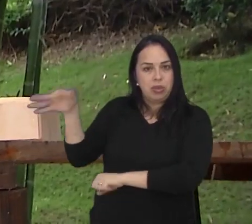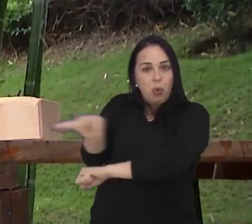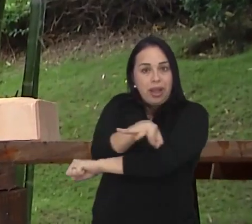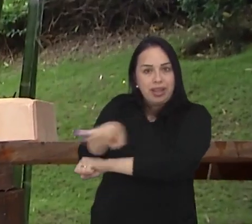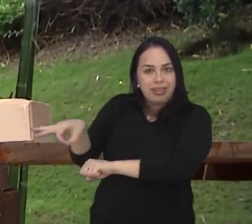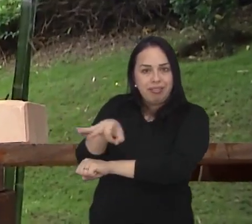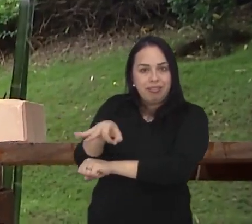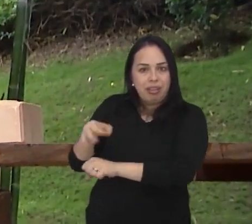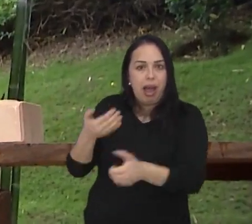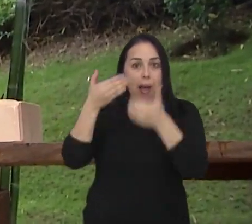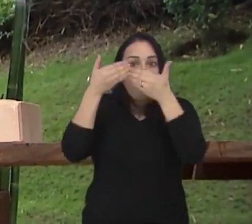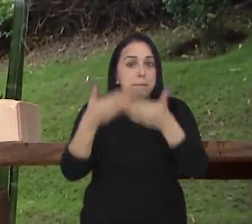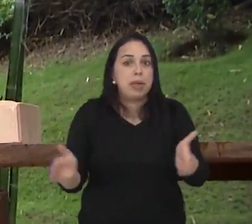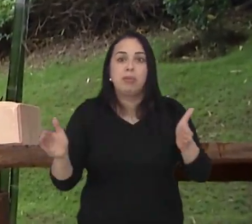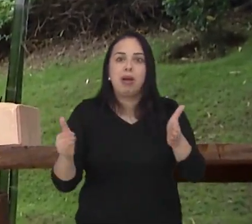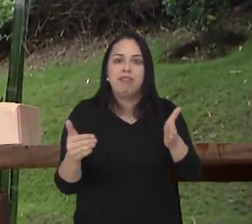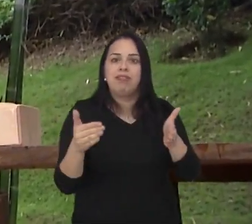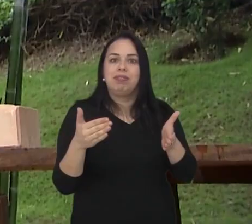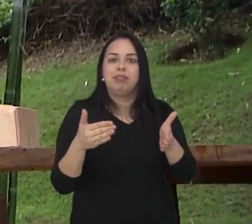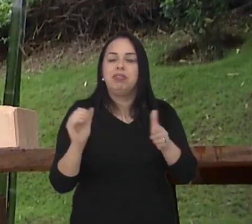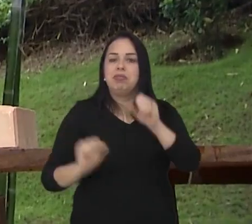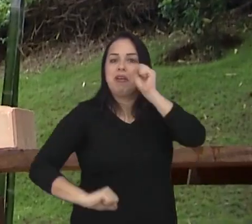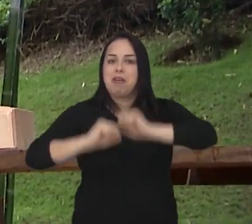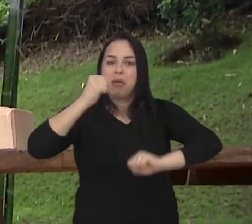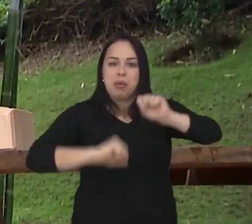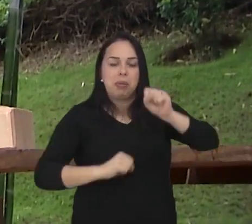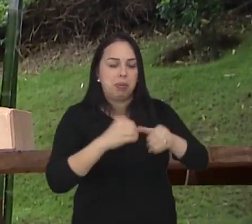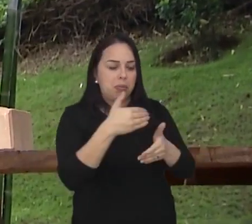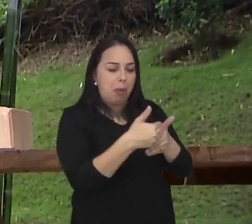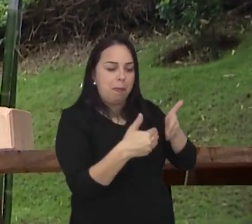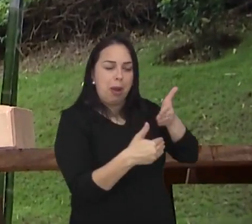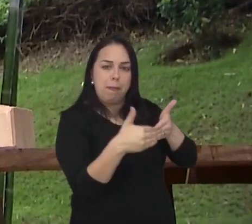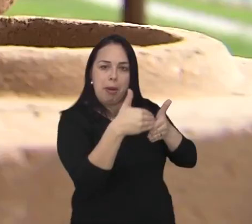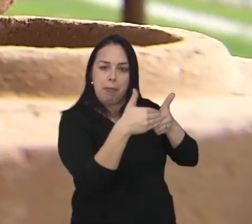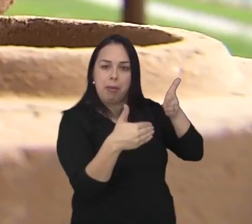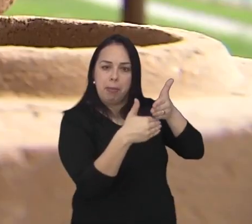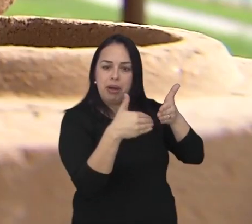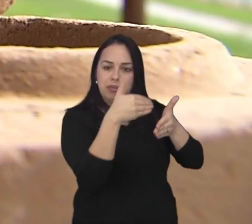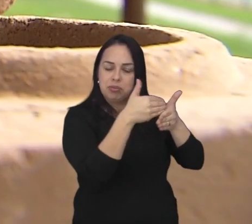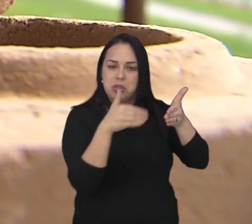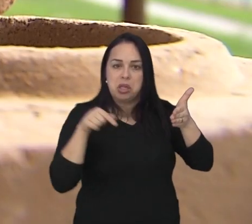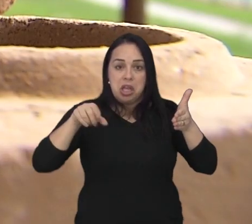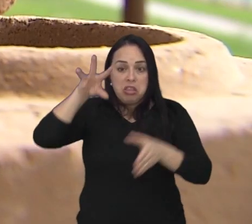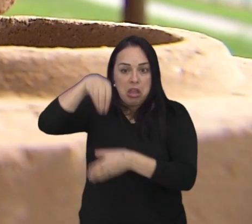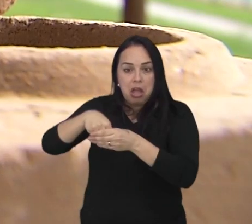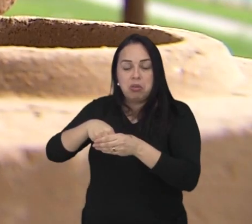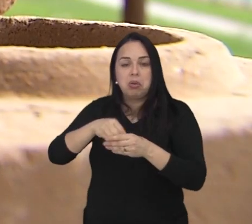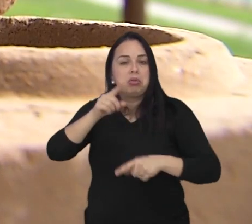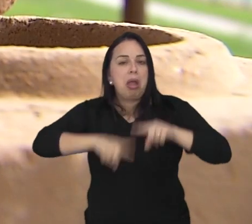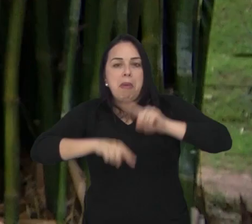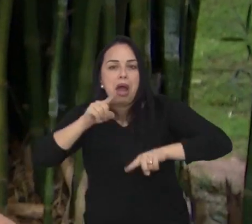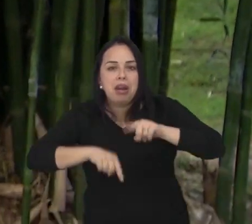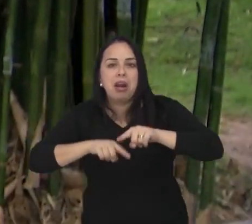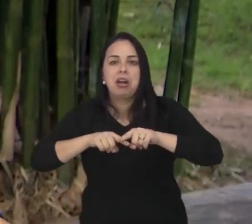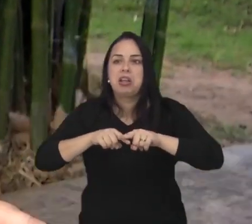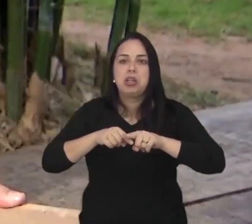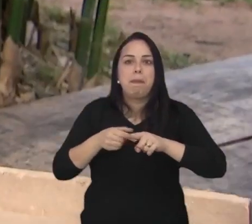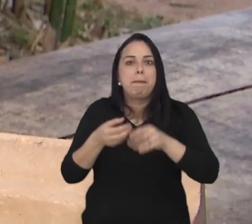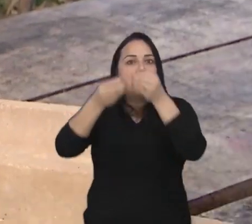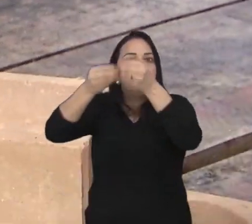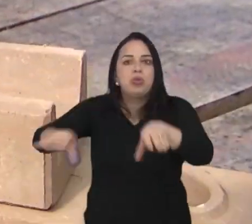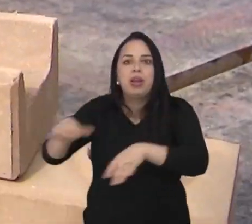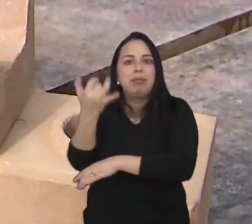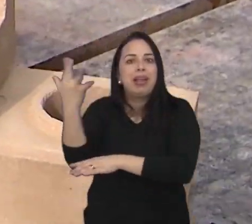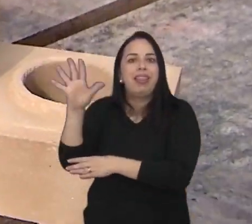No ano passado, o arquiteto abriu uma fábrica de tijolo ecológico, que utiliza na composição materiais que